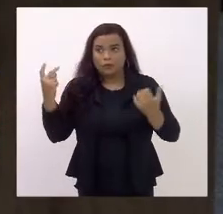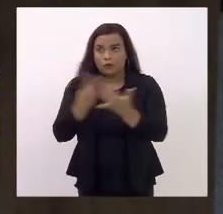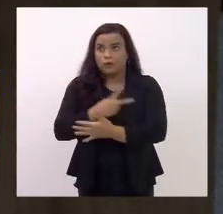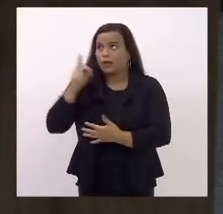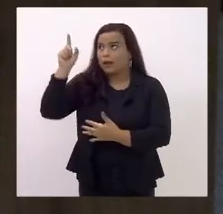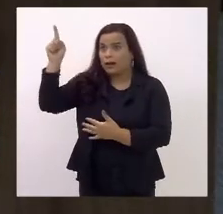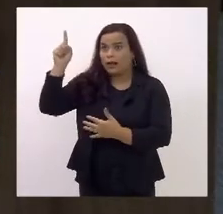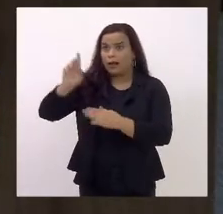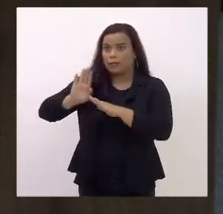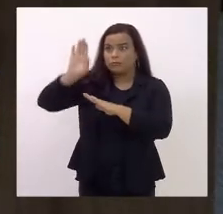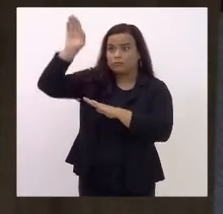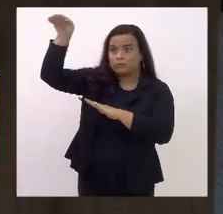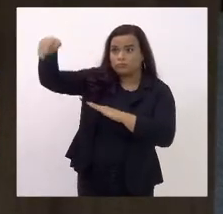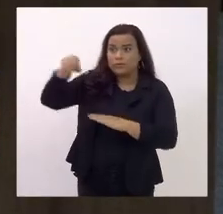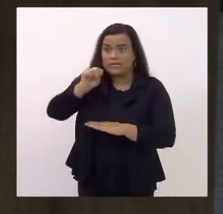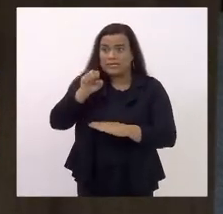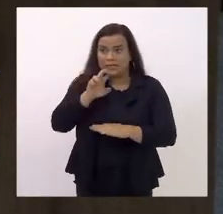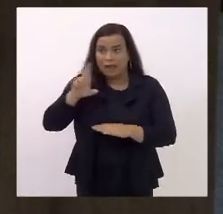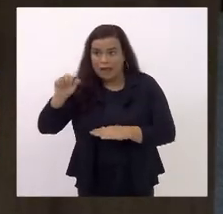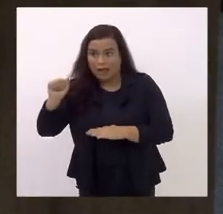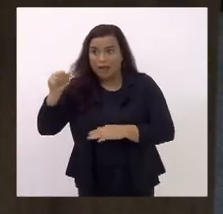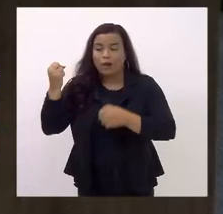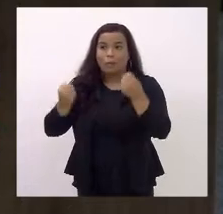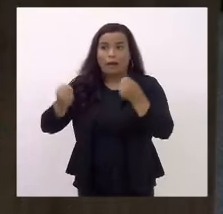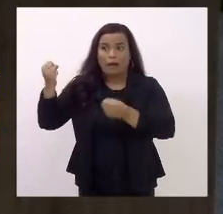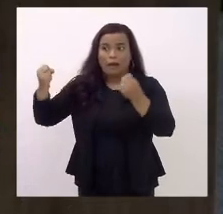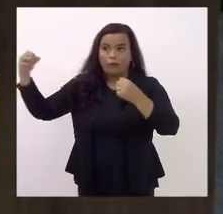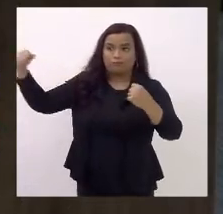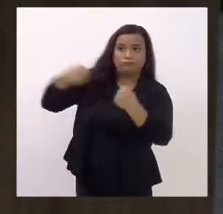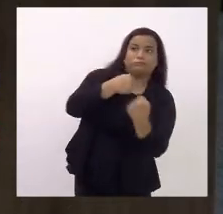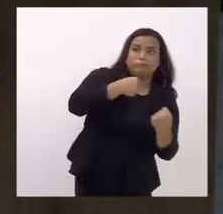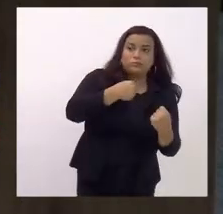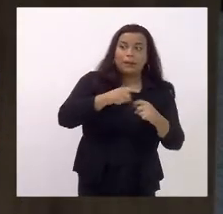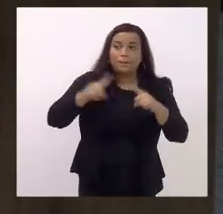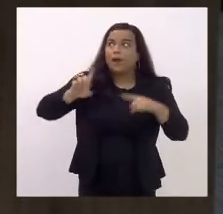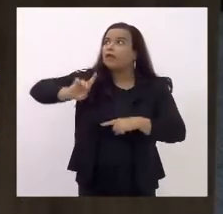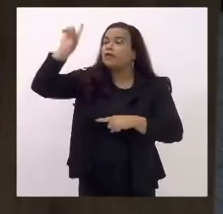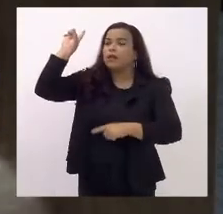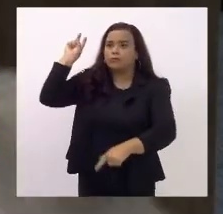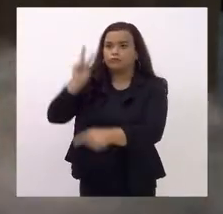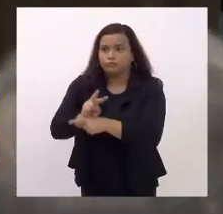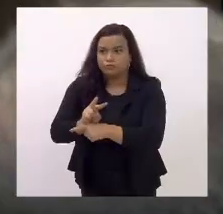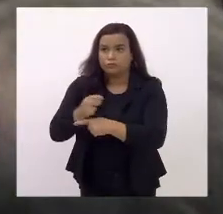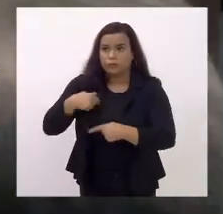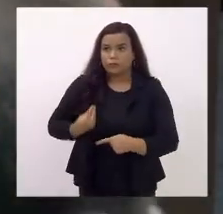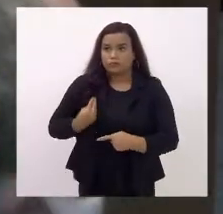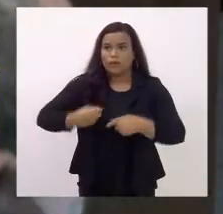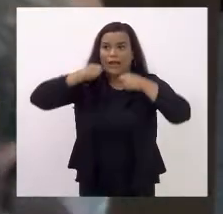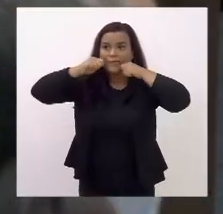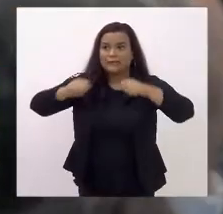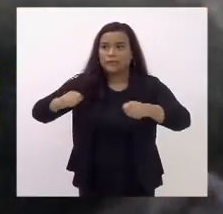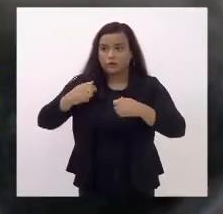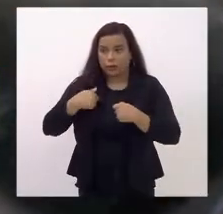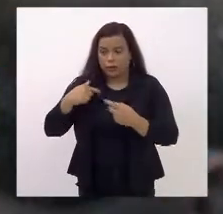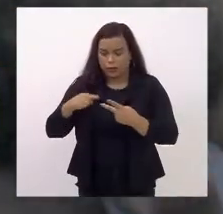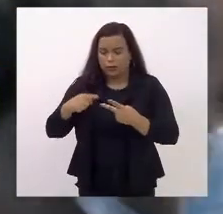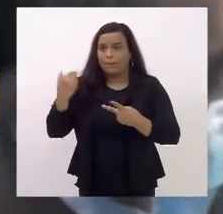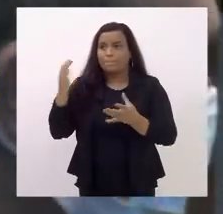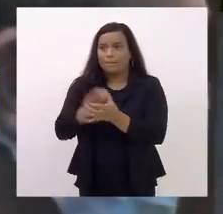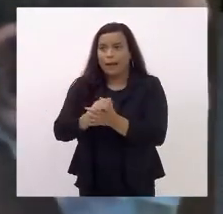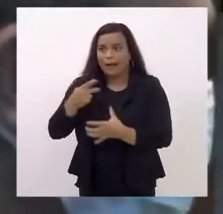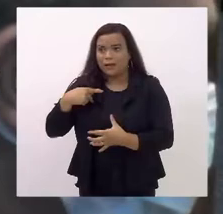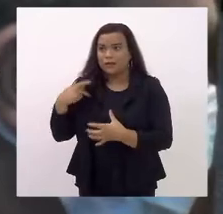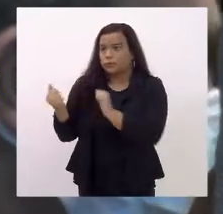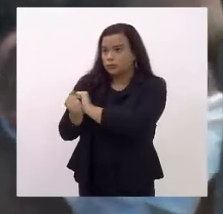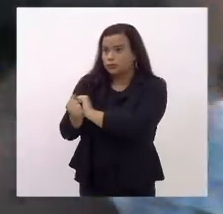o nosso, mas, graças a Deus, a mão de Deus foi maior. Estamos aqui, eu, meus assessores, meu marido, todos bem,